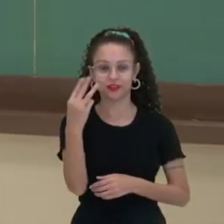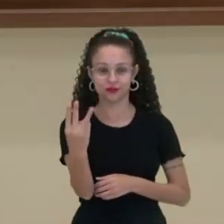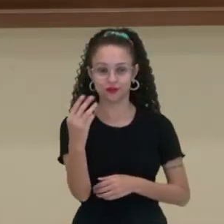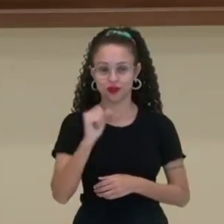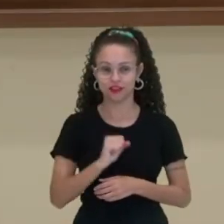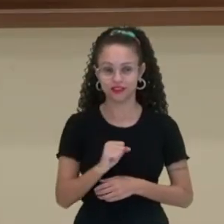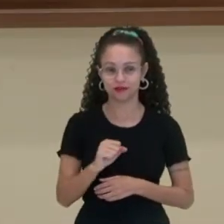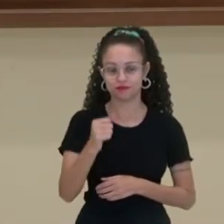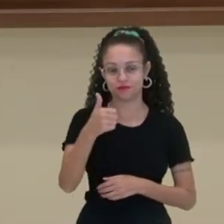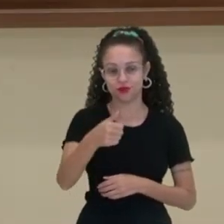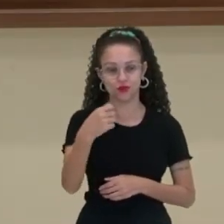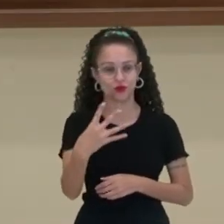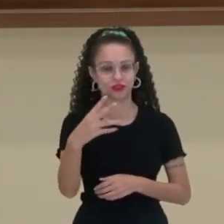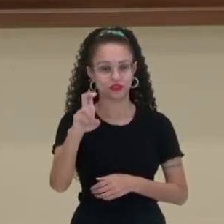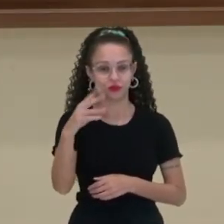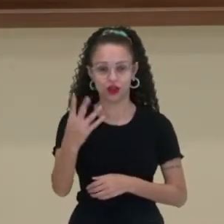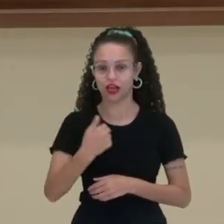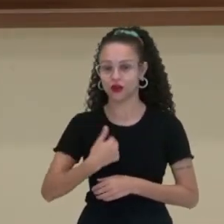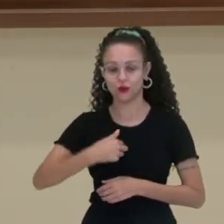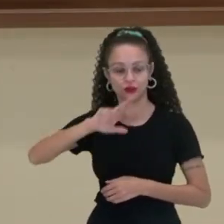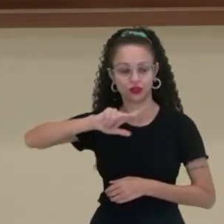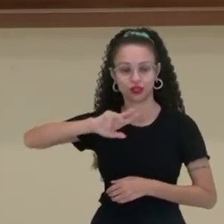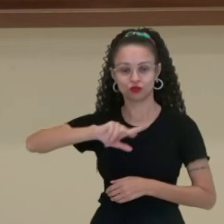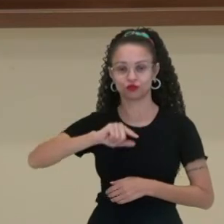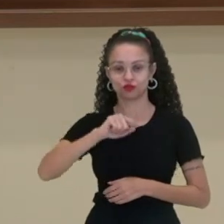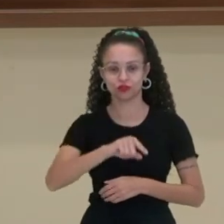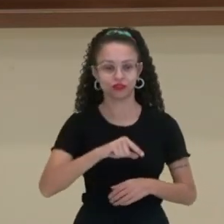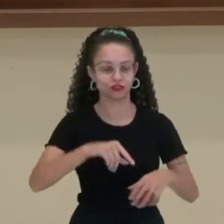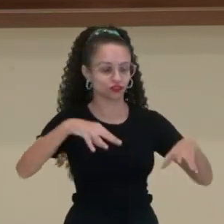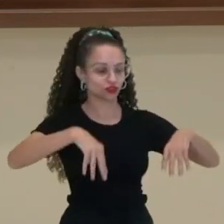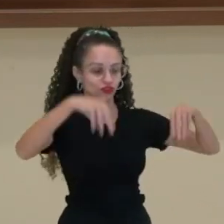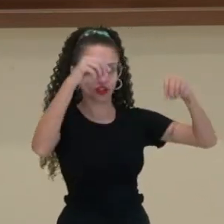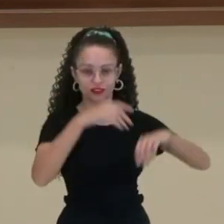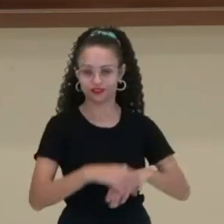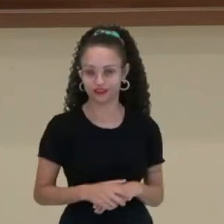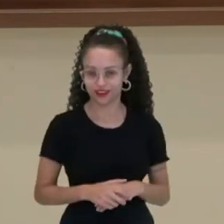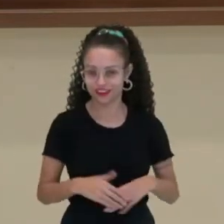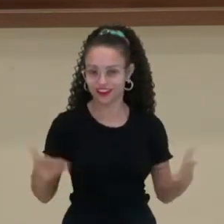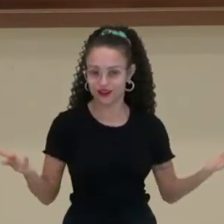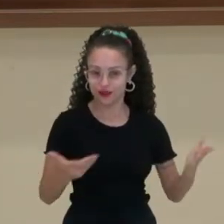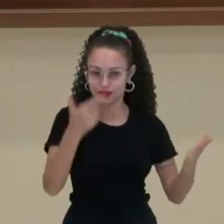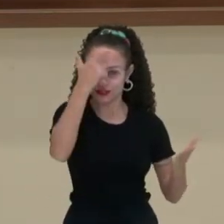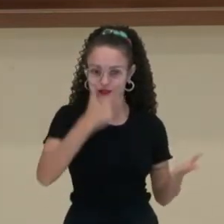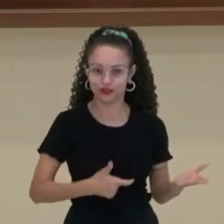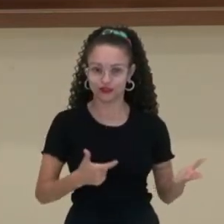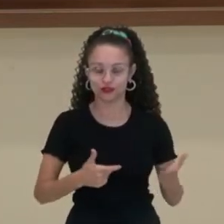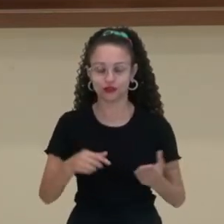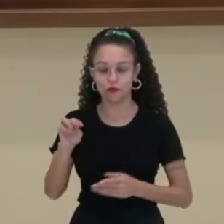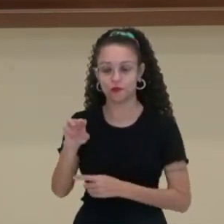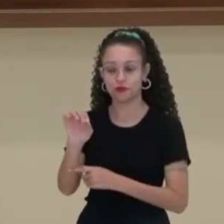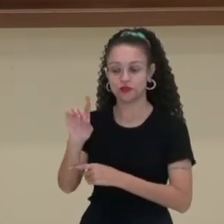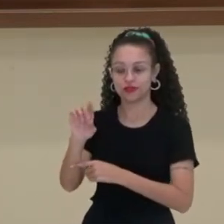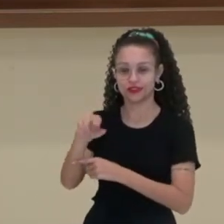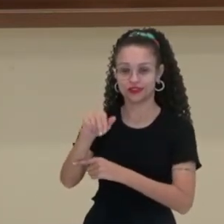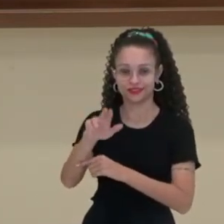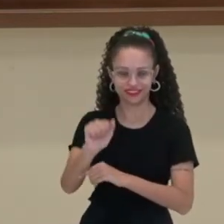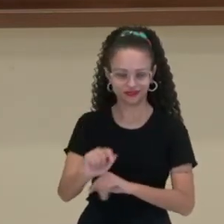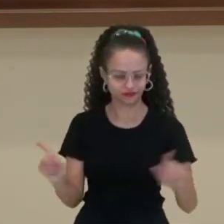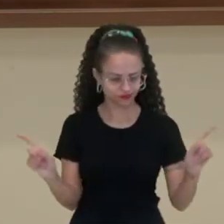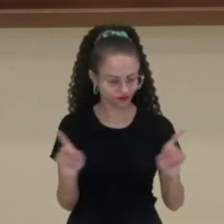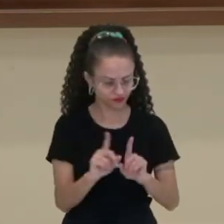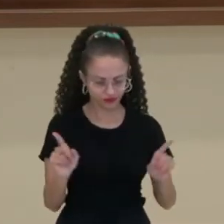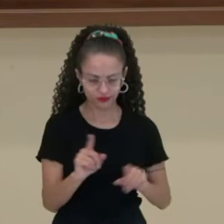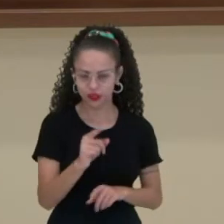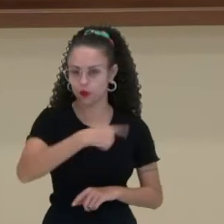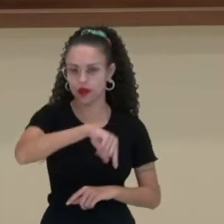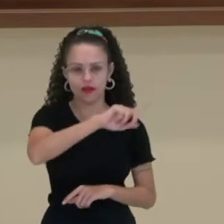1454, agora eu não sou mais um senhor da Idade Média, agora eu sou Idade Moderna. Não, eles não